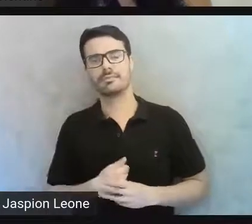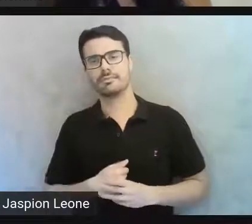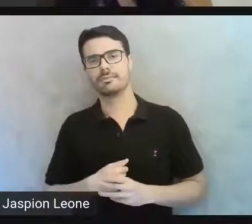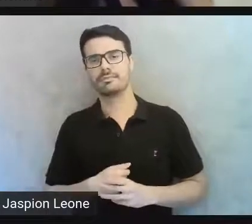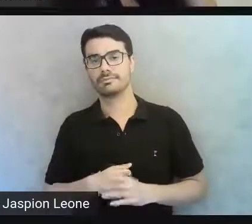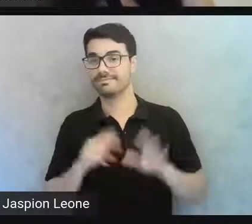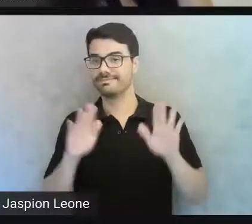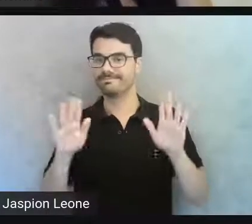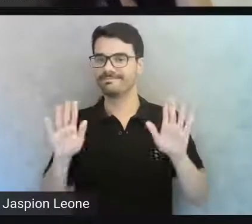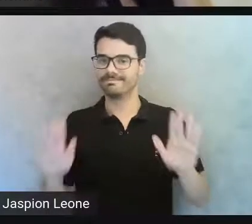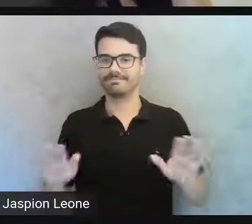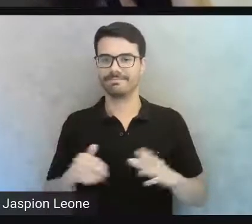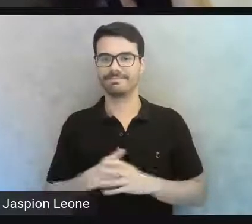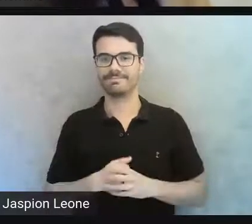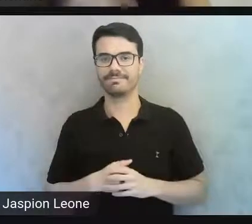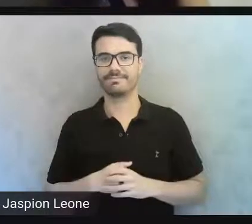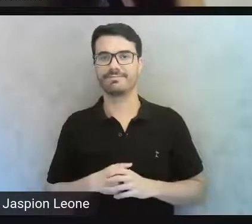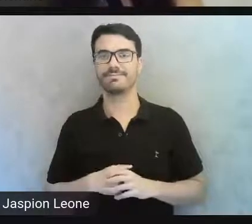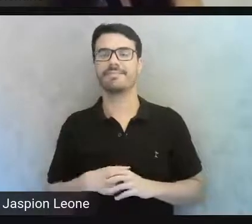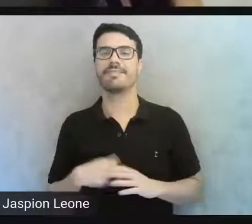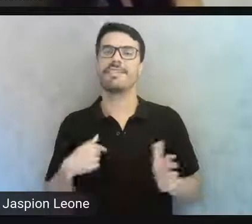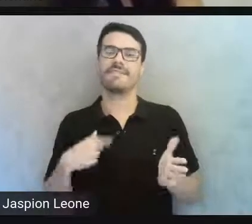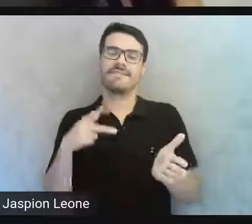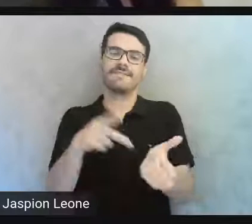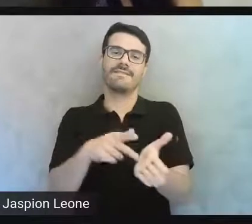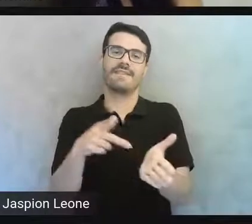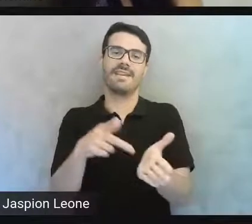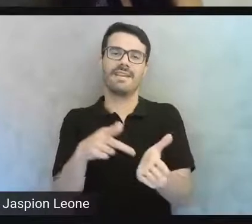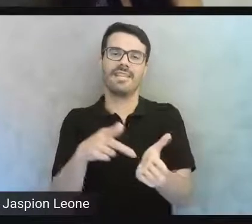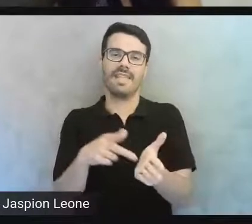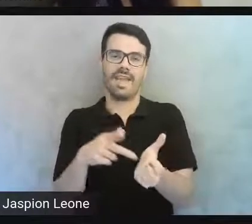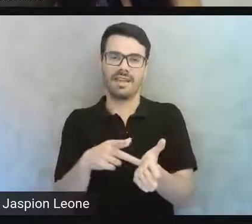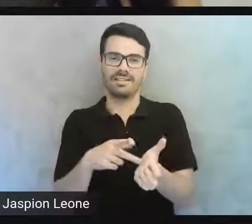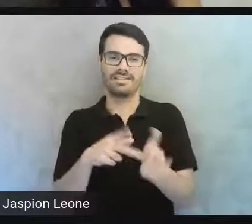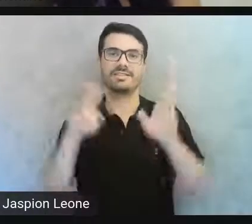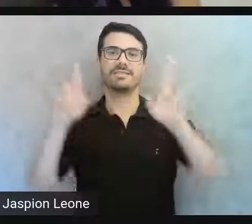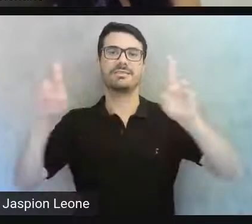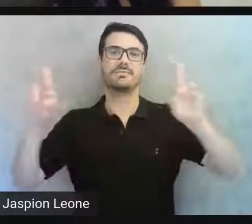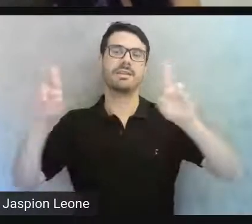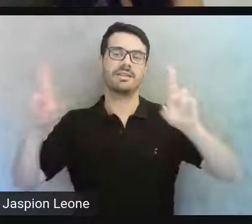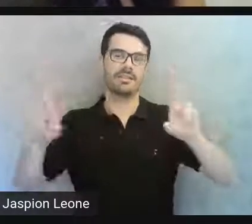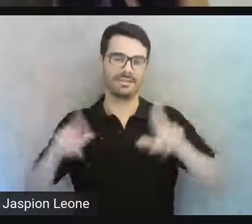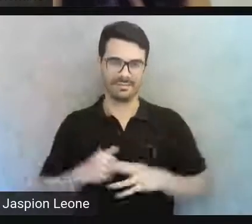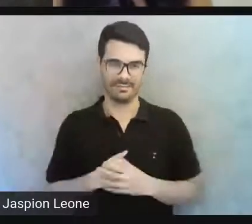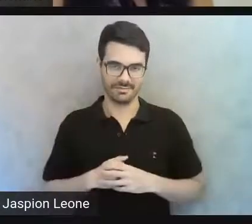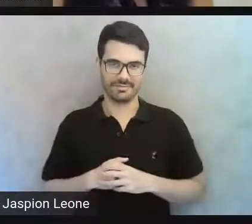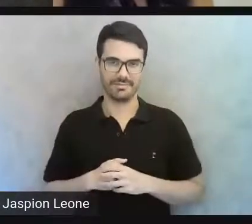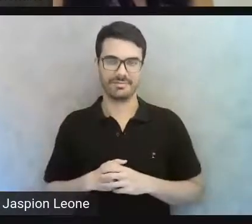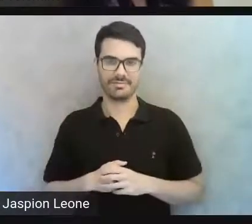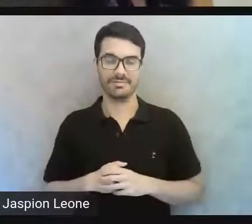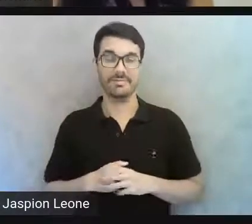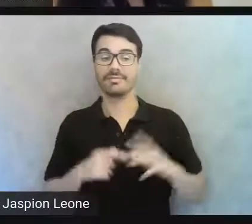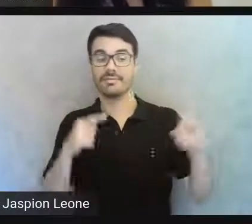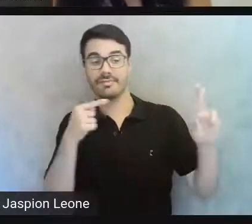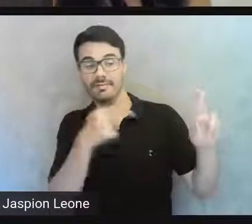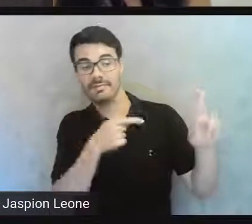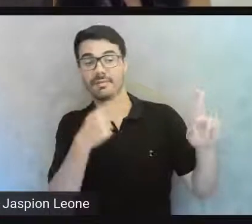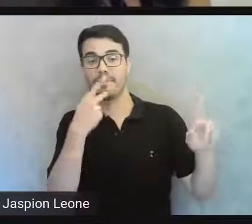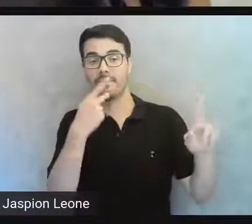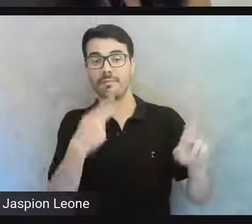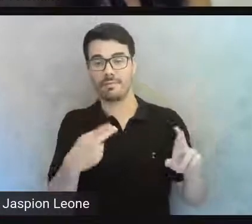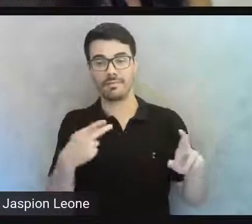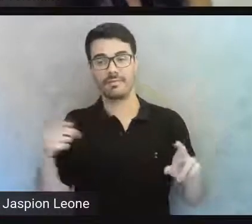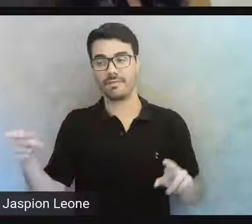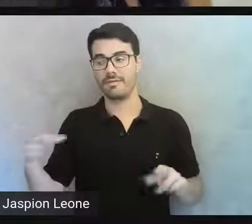Olha, eu realmente gostaria de deixar uma mensagem de esperança, sabe? Porque, como o Paulo disse, a gente falou